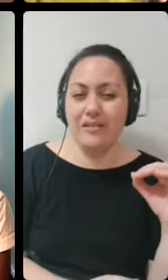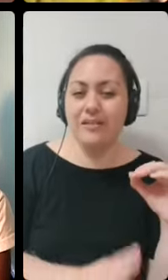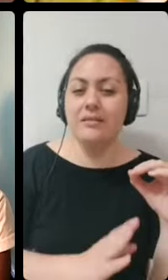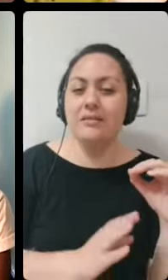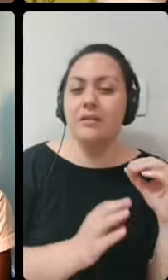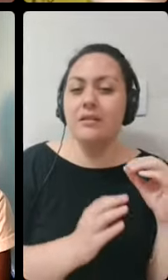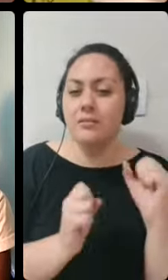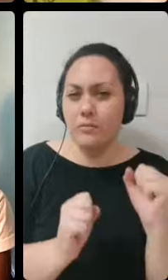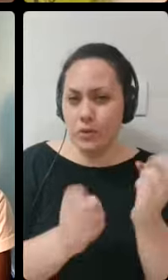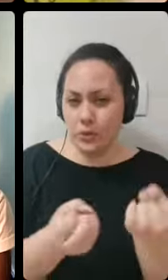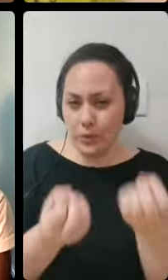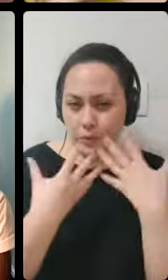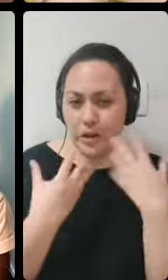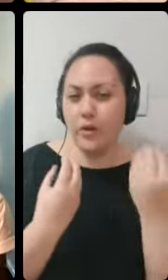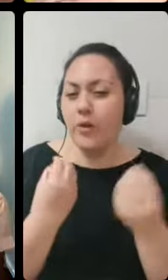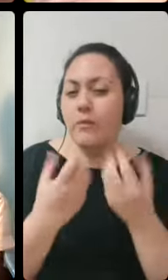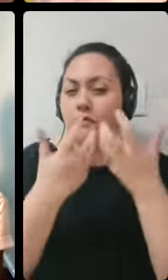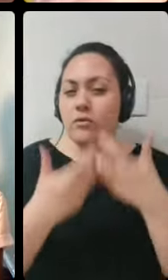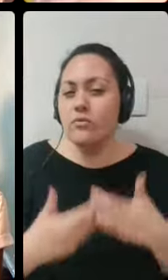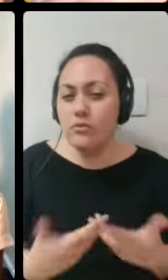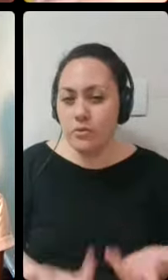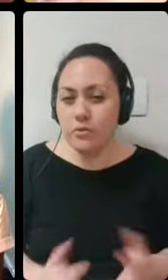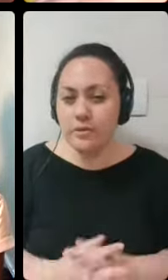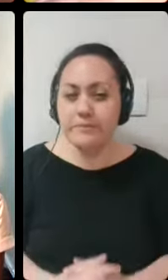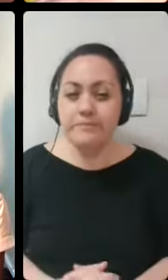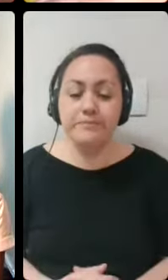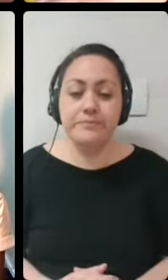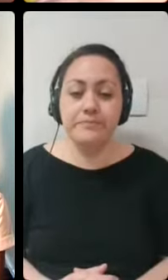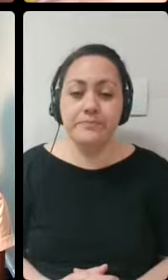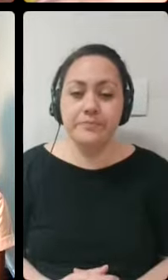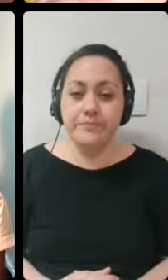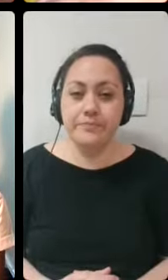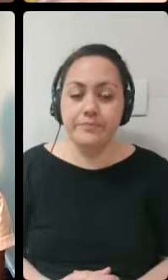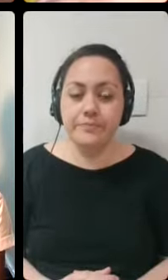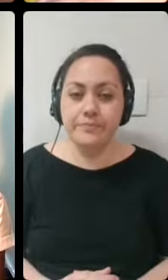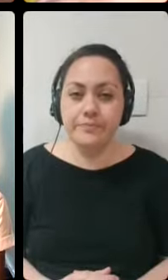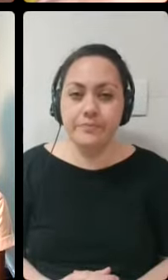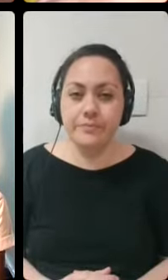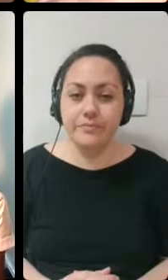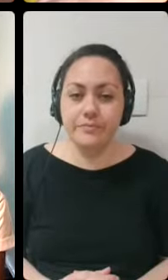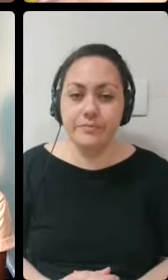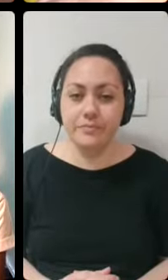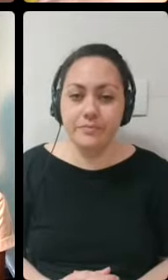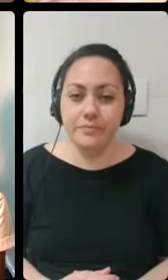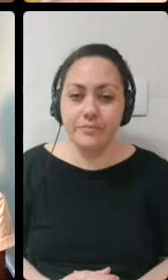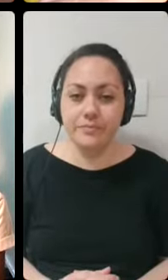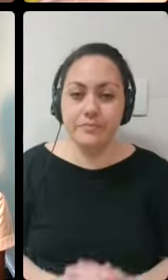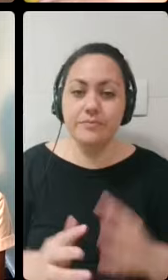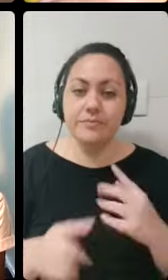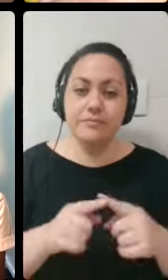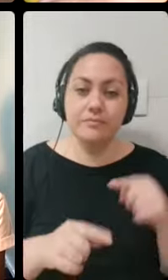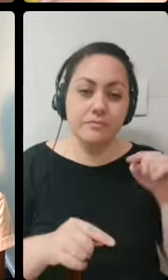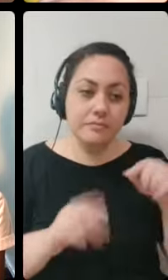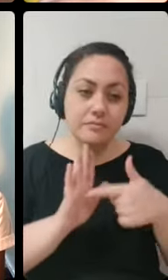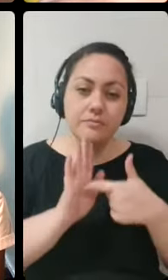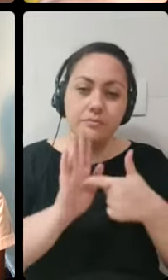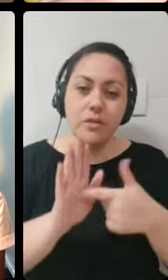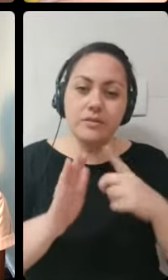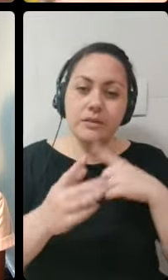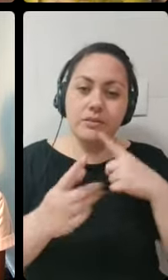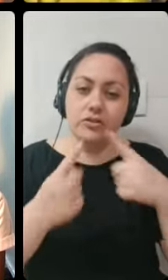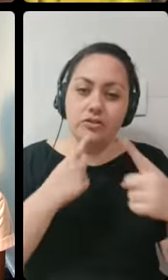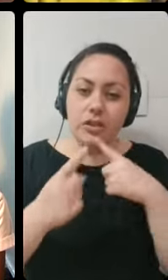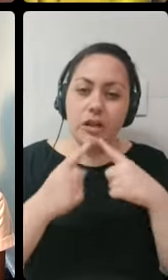isso, né? Então, porque isso já fala desse diálogo com a comunidade aqui também, né?